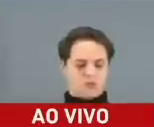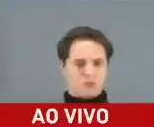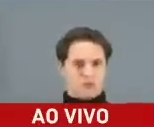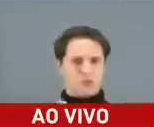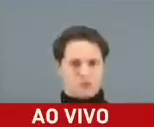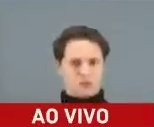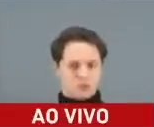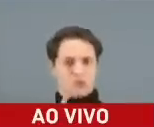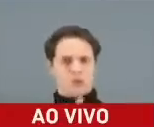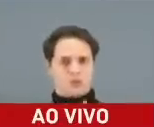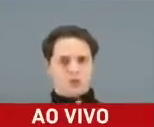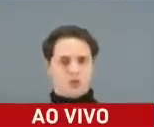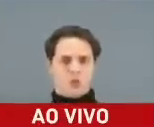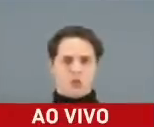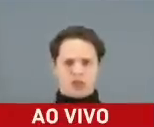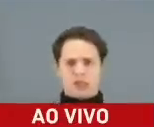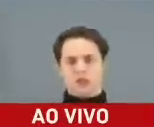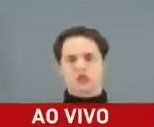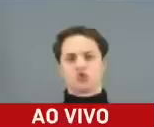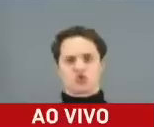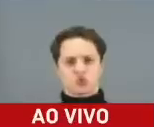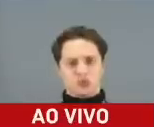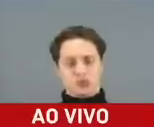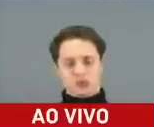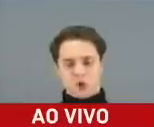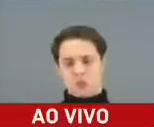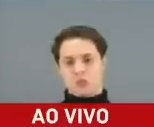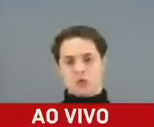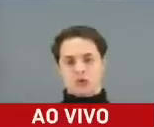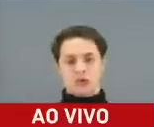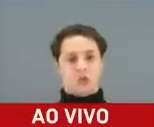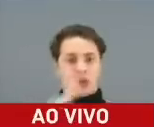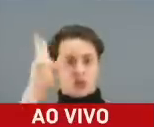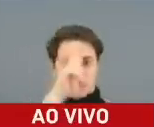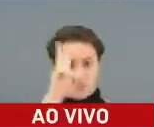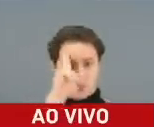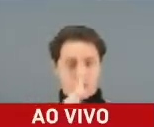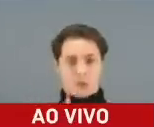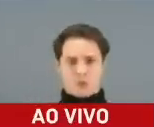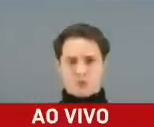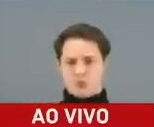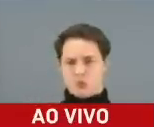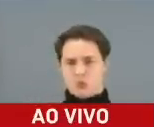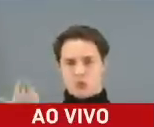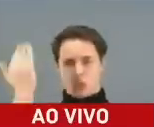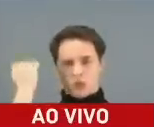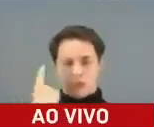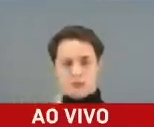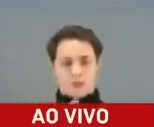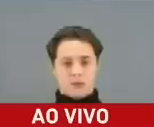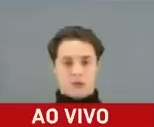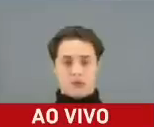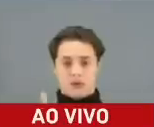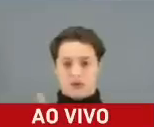onde encontramos essa senhora e tantas outras que estão injustamente sofrendo esse processo absurdo. E me lembrei de uma música de Bob Dylan, de 1962, chamada Blowing